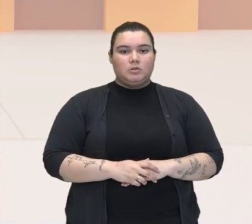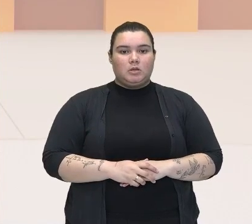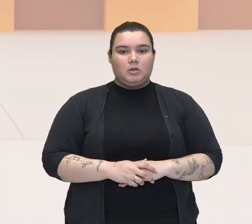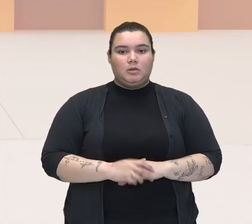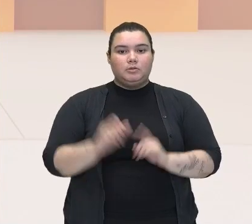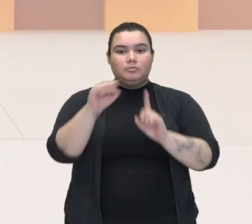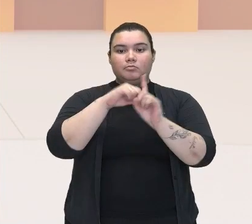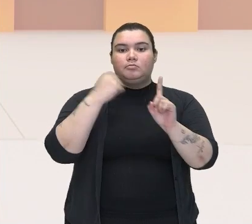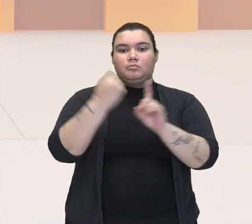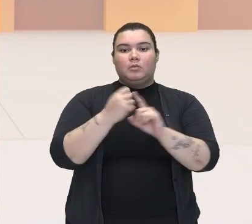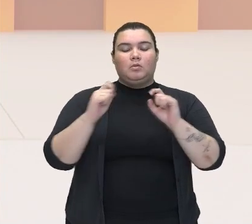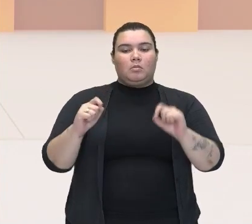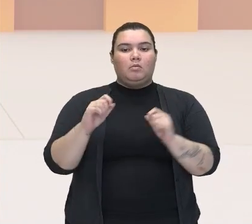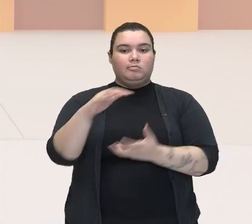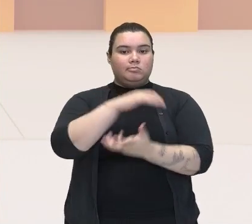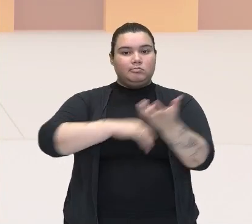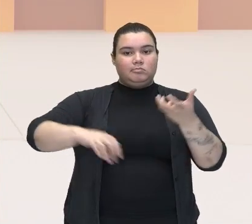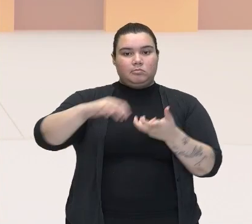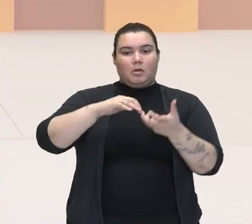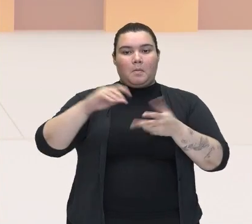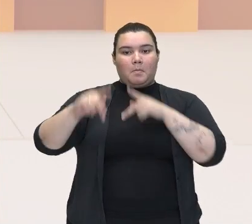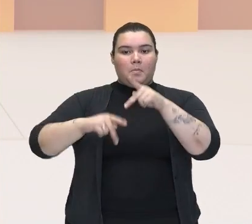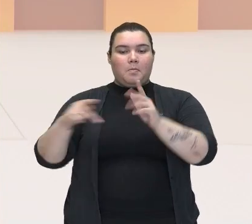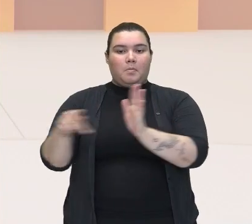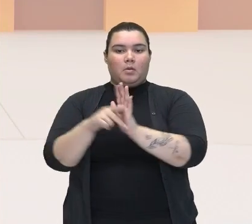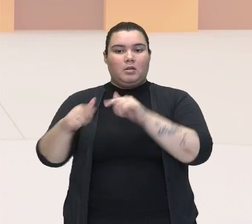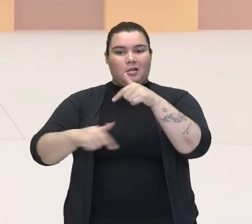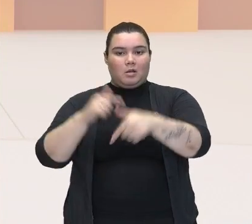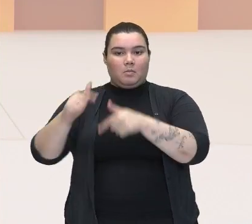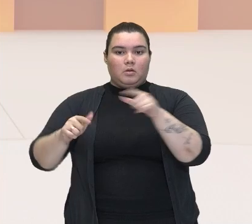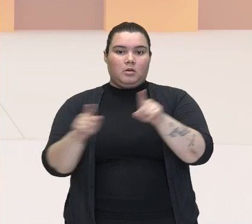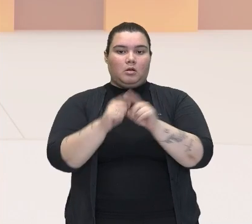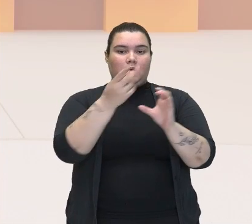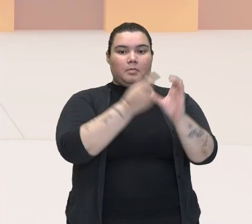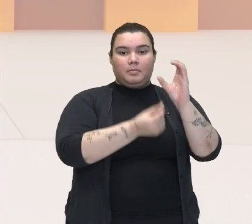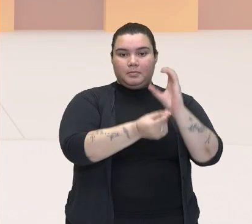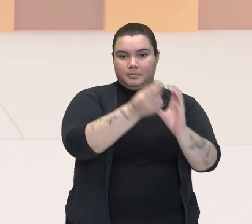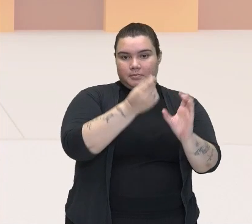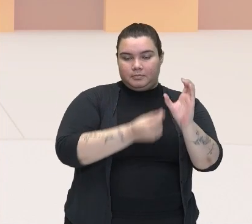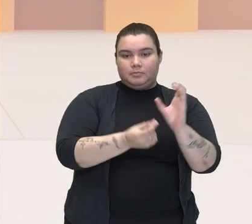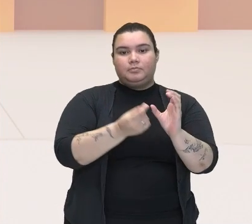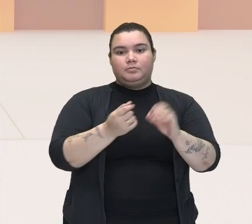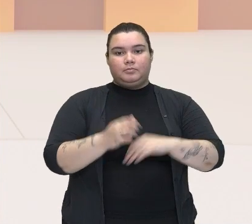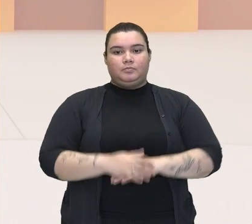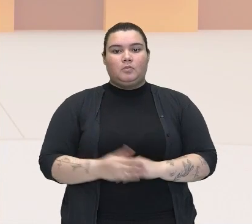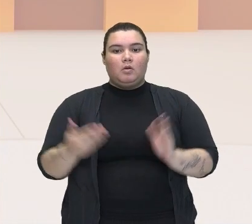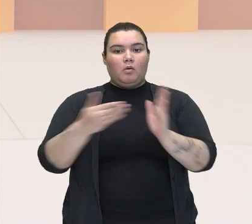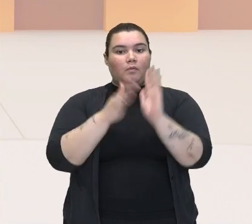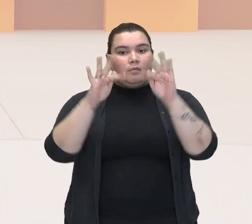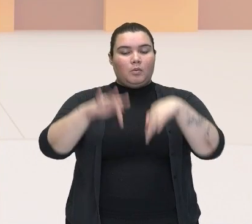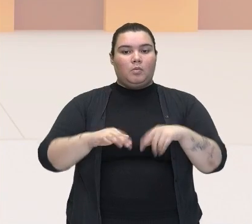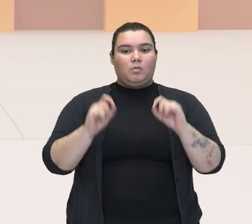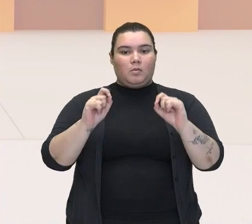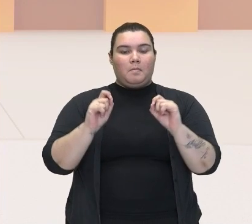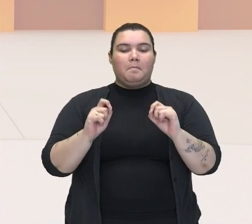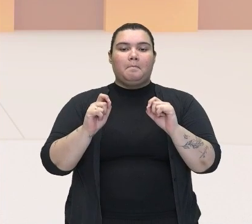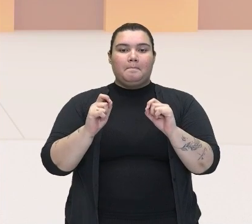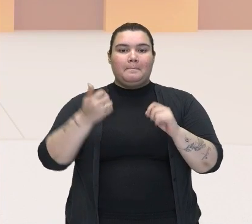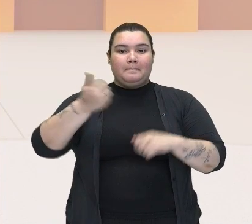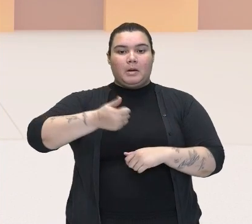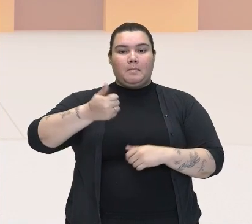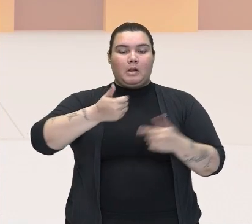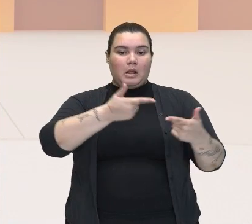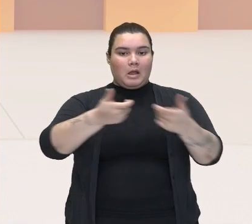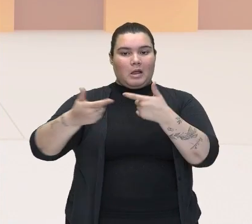na sociedade, conflito entre as classes trabalhadoras e os capitalistas chegou ao fim com o término da